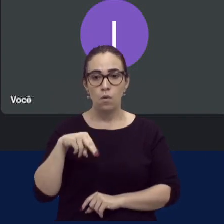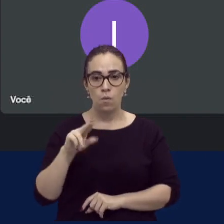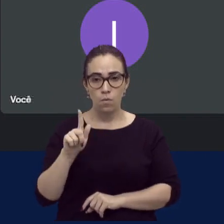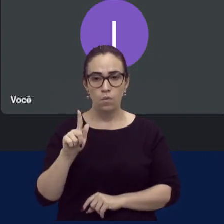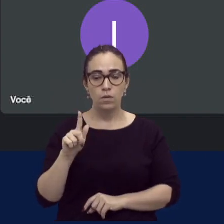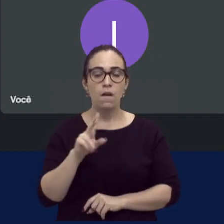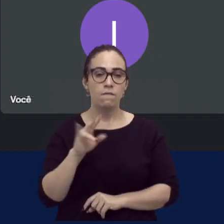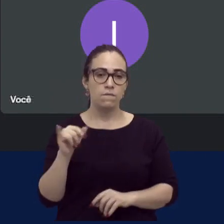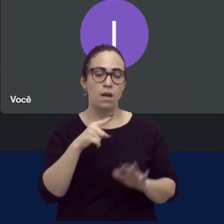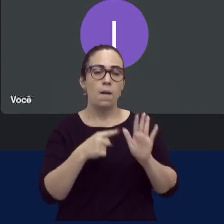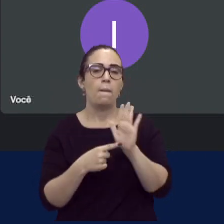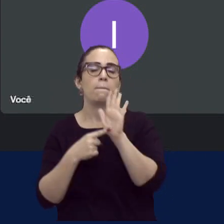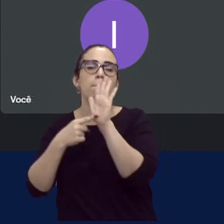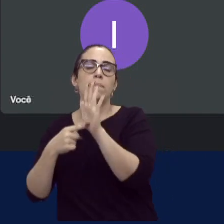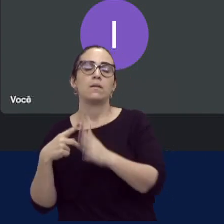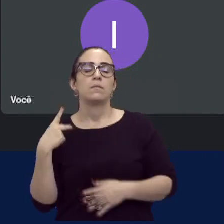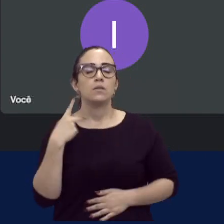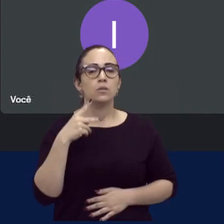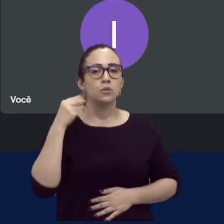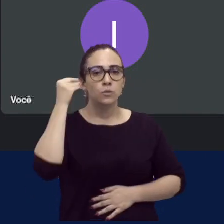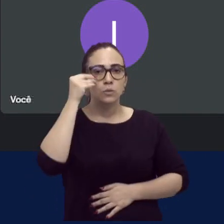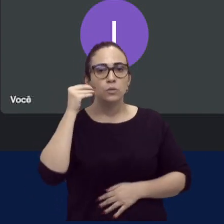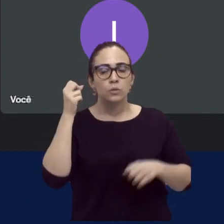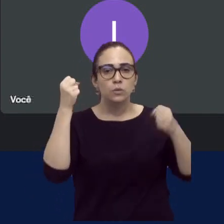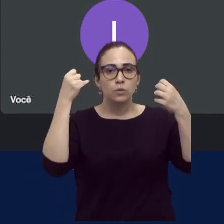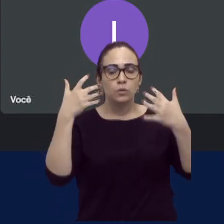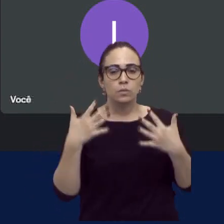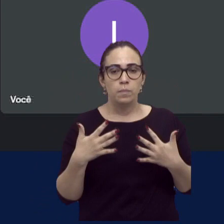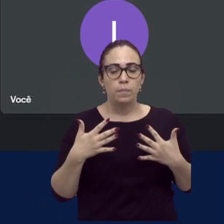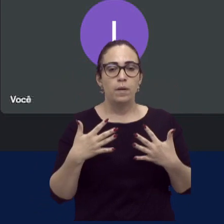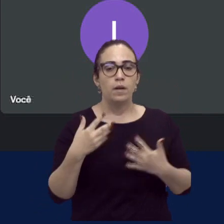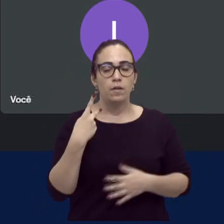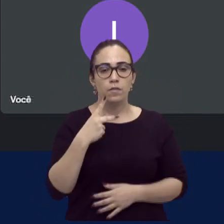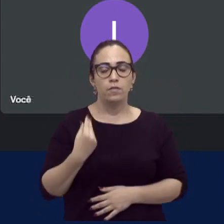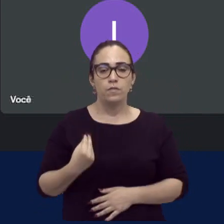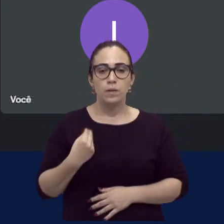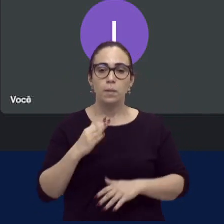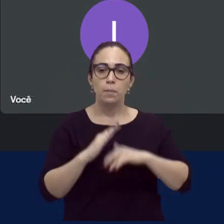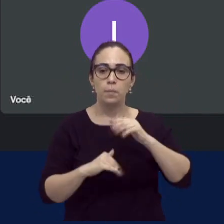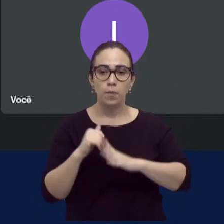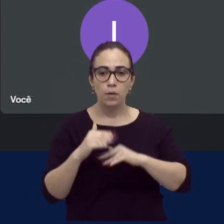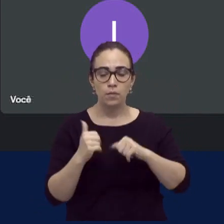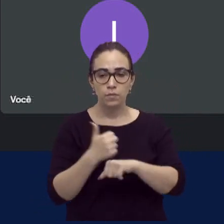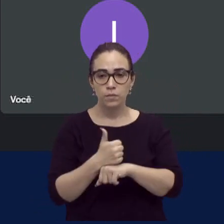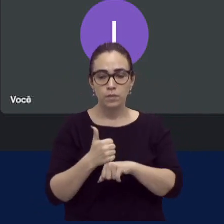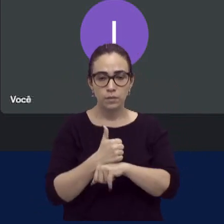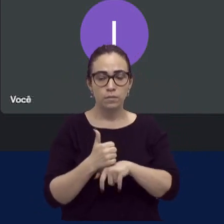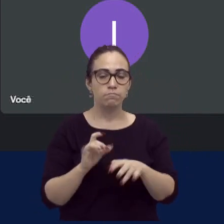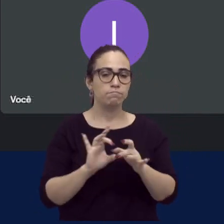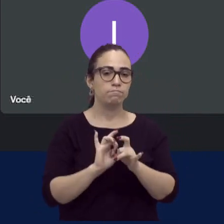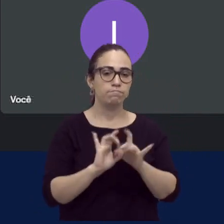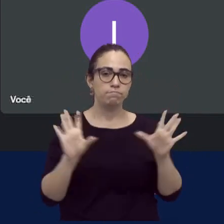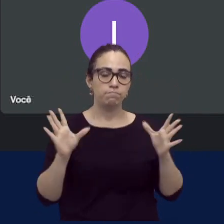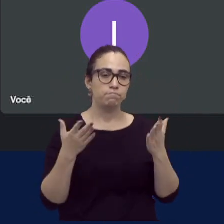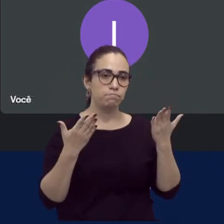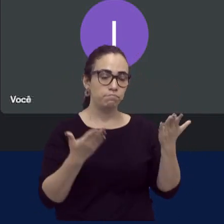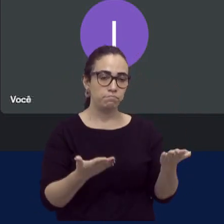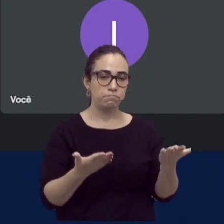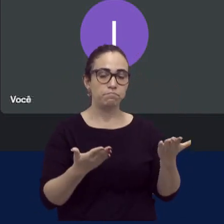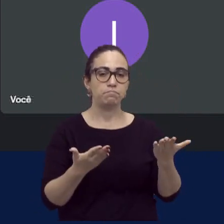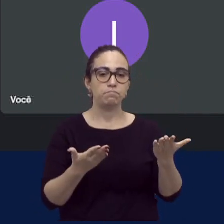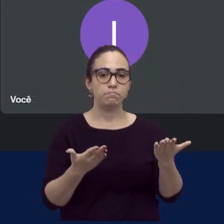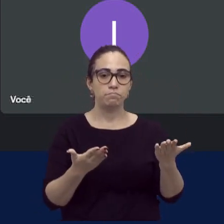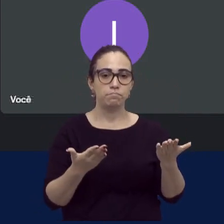se apresentar, falar um pouquinho sobre essa sua experiência de vida profissional, e aí fique à vontade, Magda, para